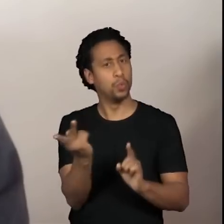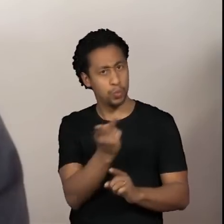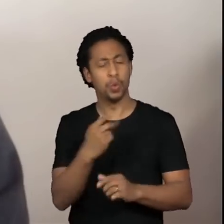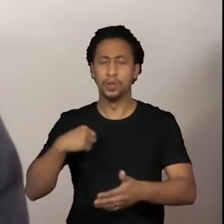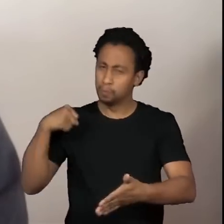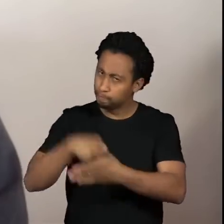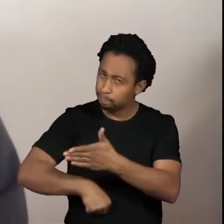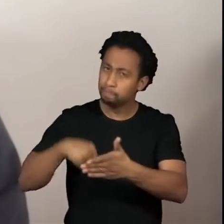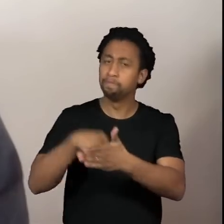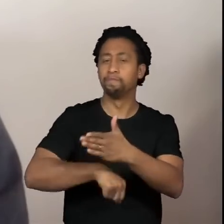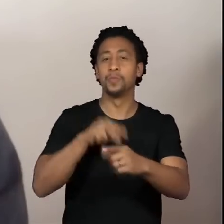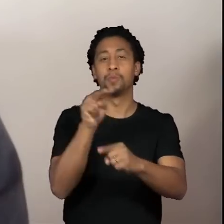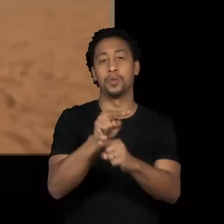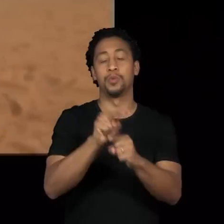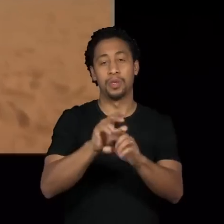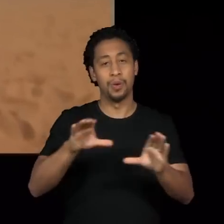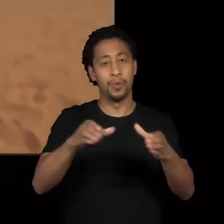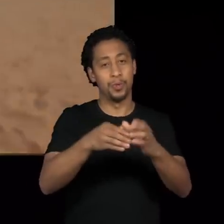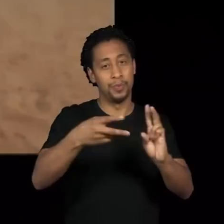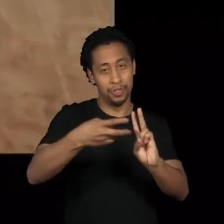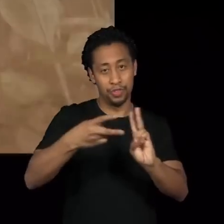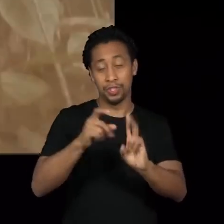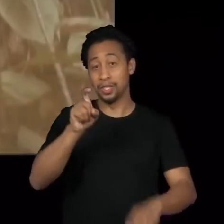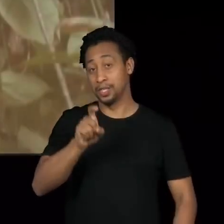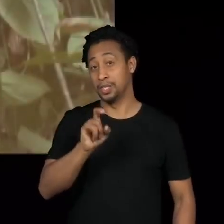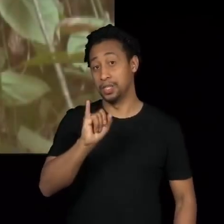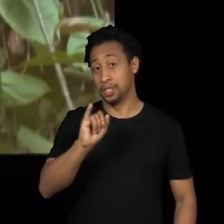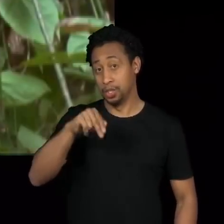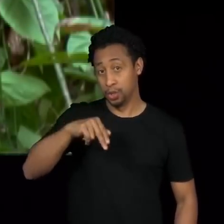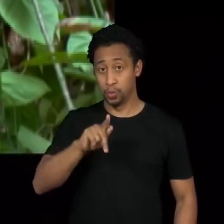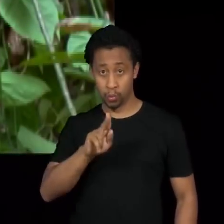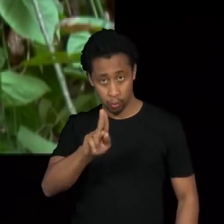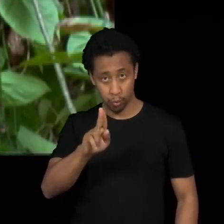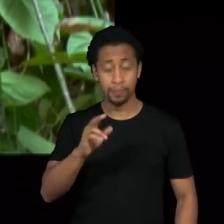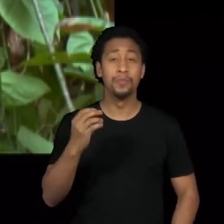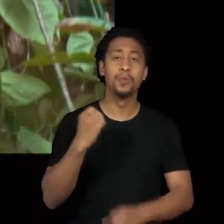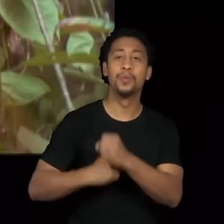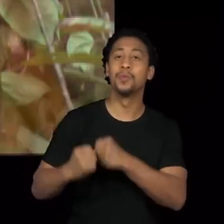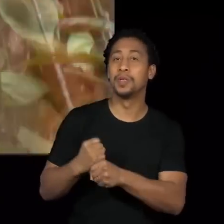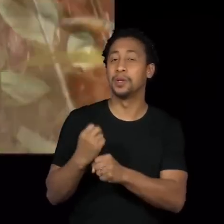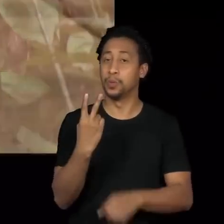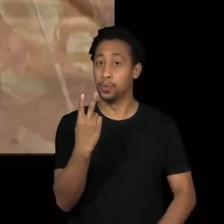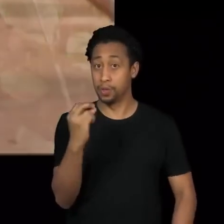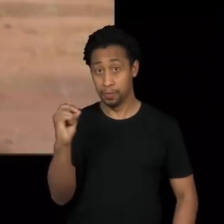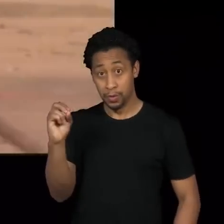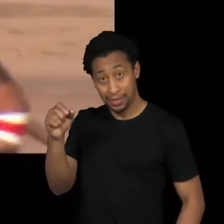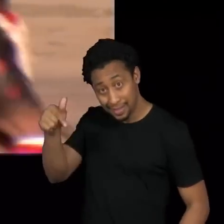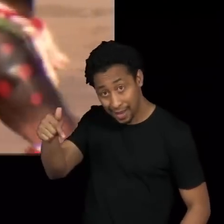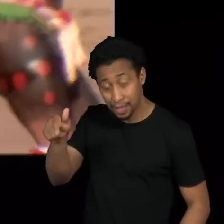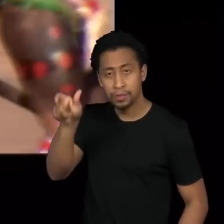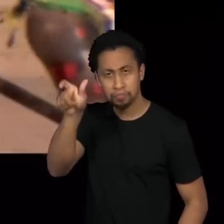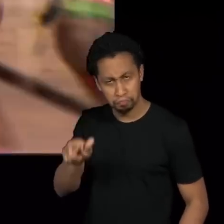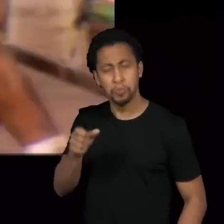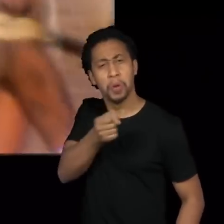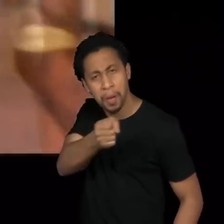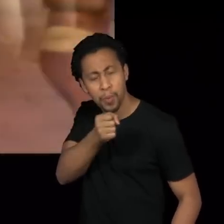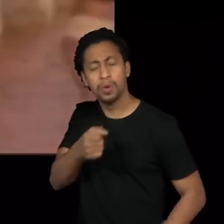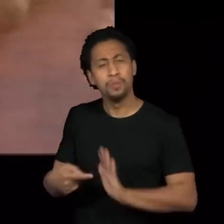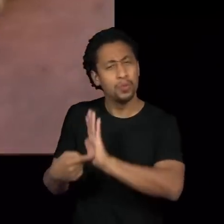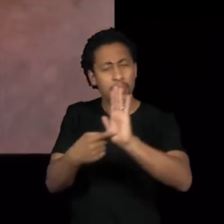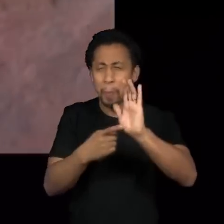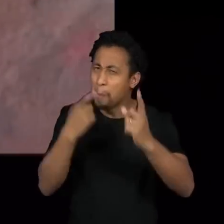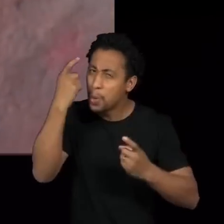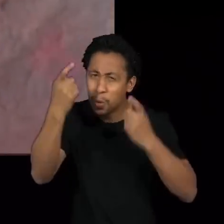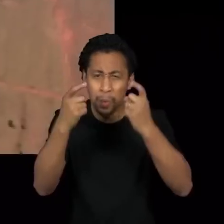defesa dos povos indígenas do Xingu. Em 2007, Washington Novaes mostrou suas preocupações com os indígenas